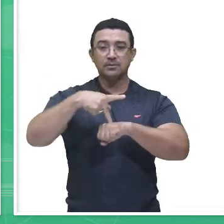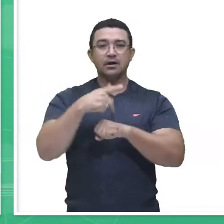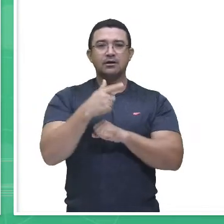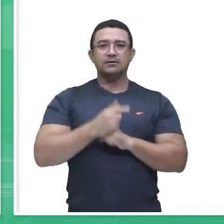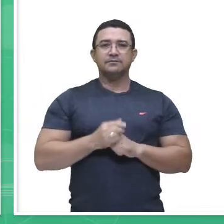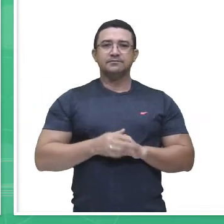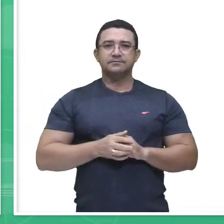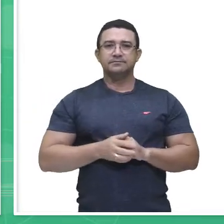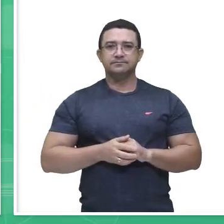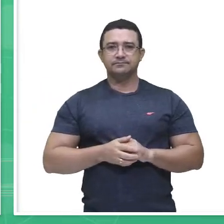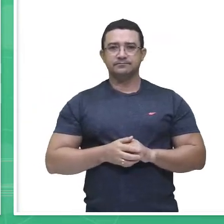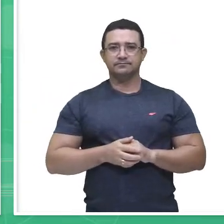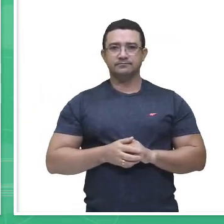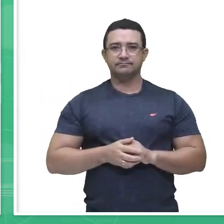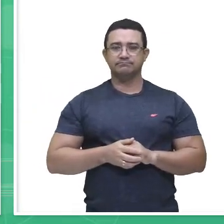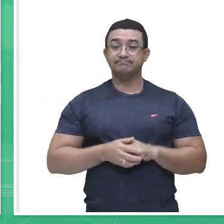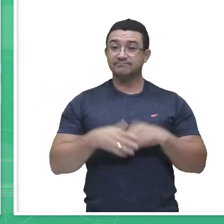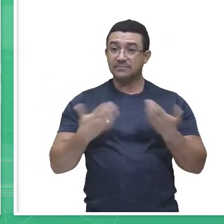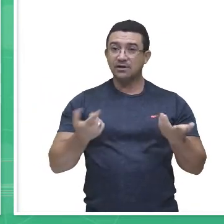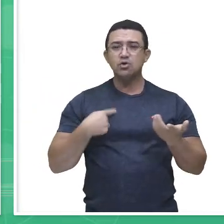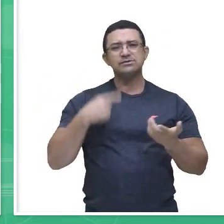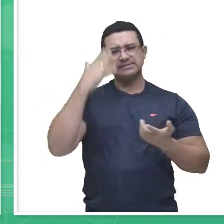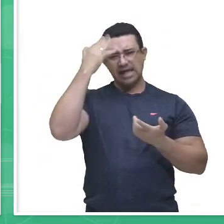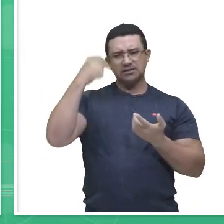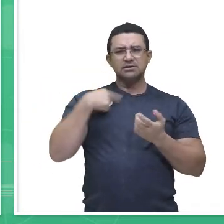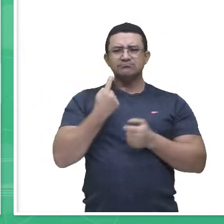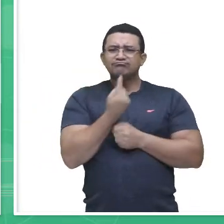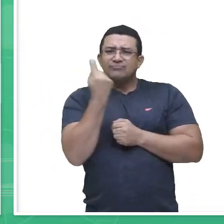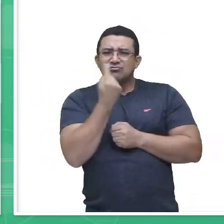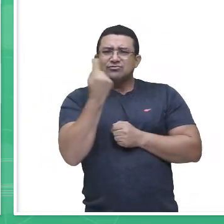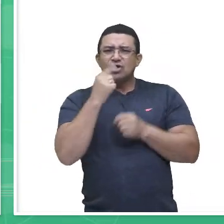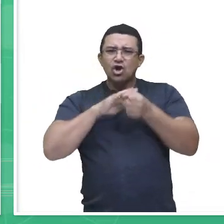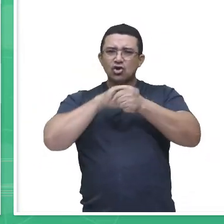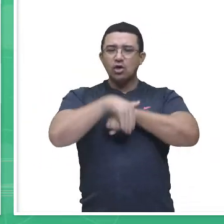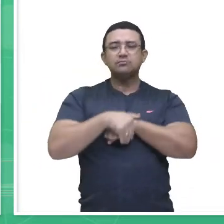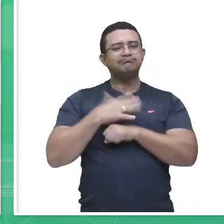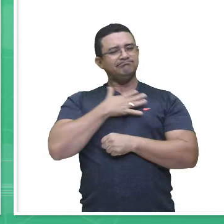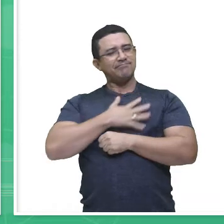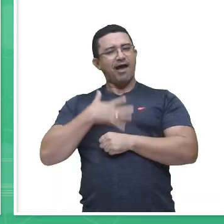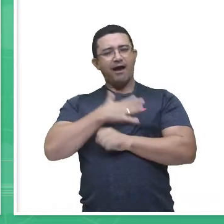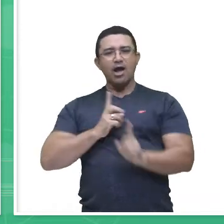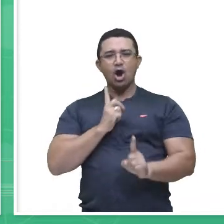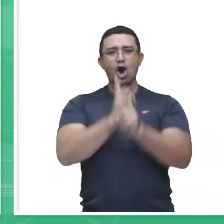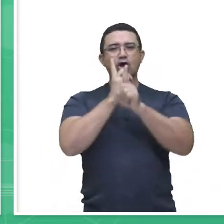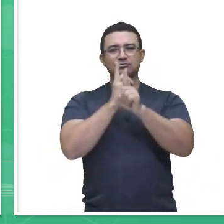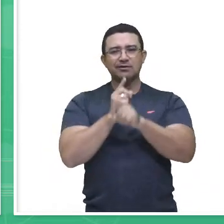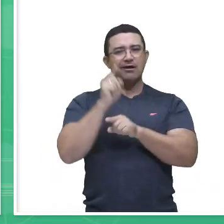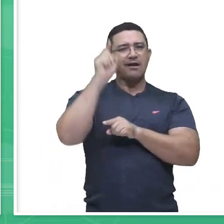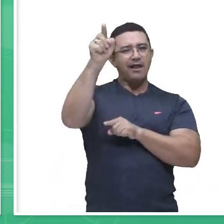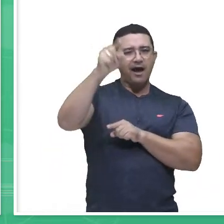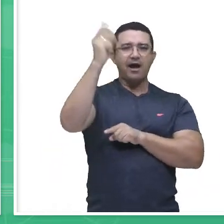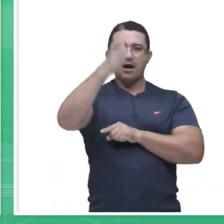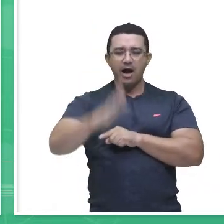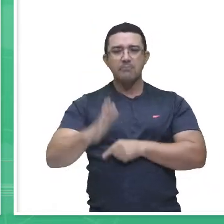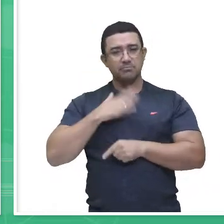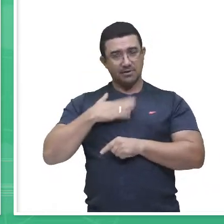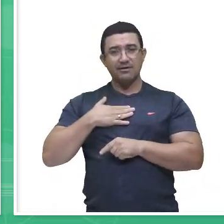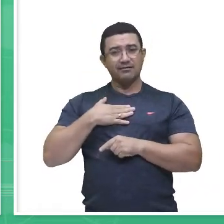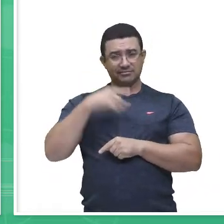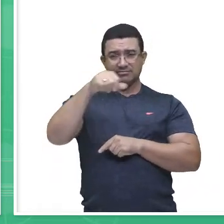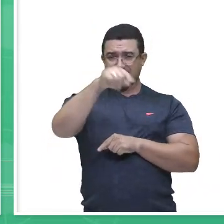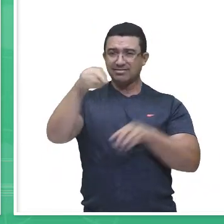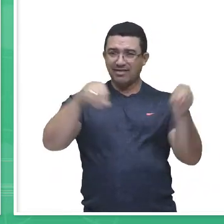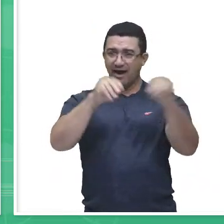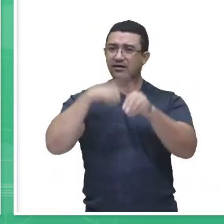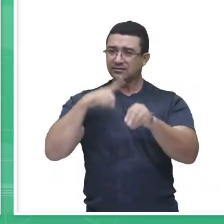versos, observem. Em cismar sozinho à noite, mais prazer encontro eu lá. Minha terra tem palmeiras, onde